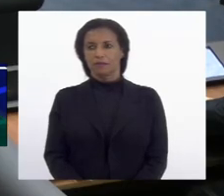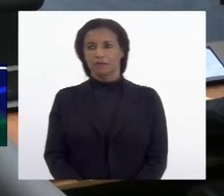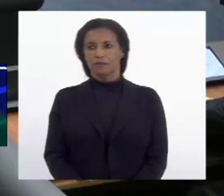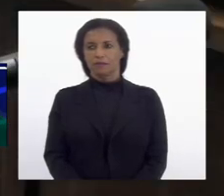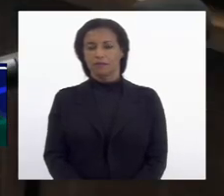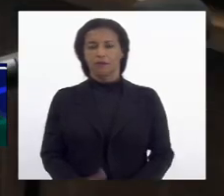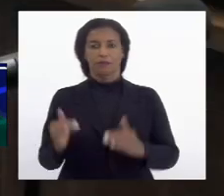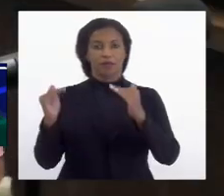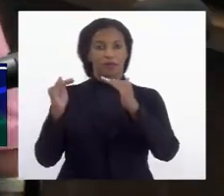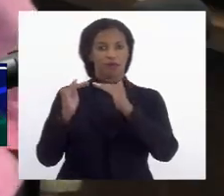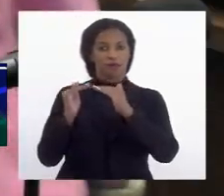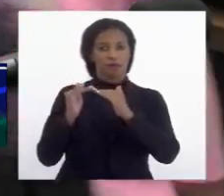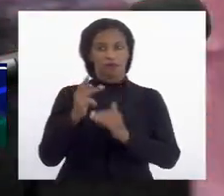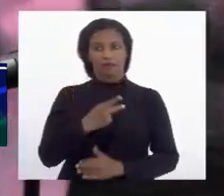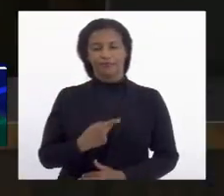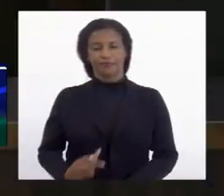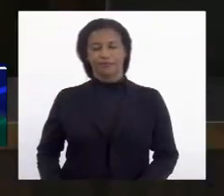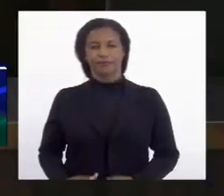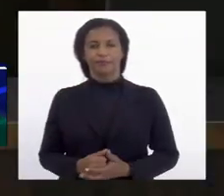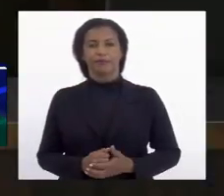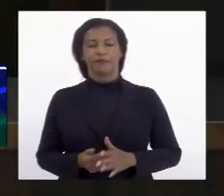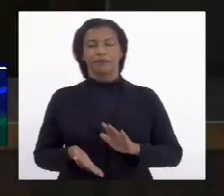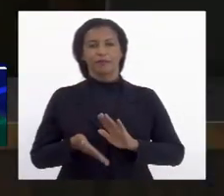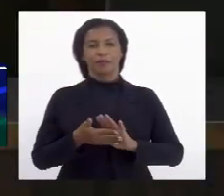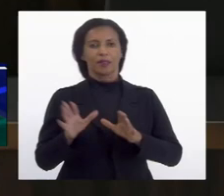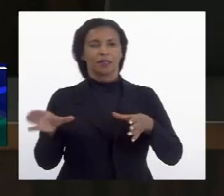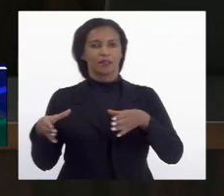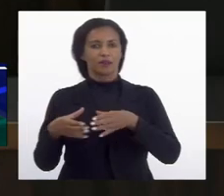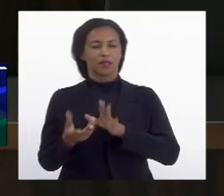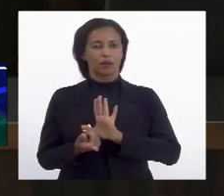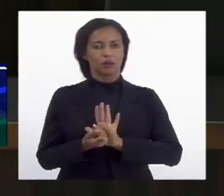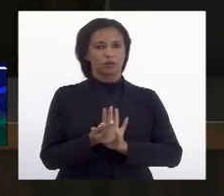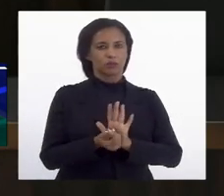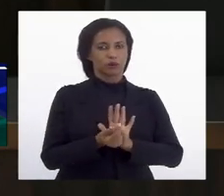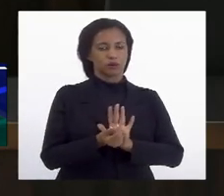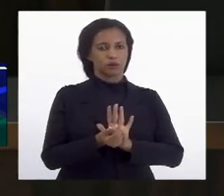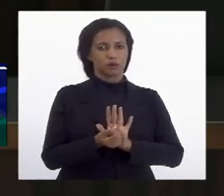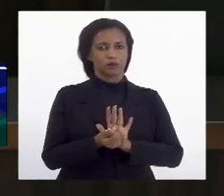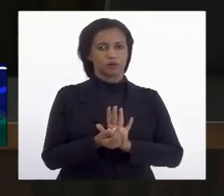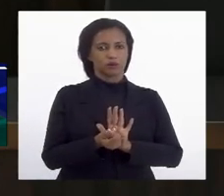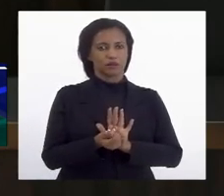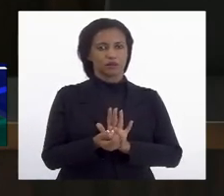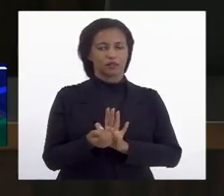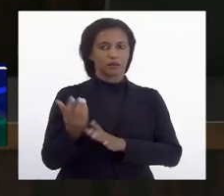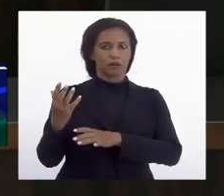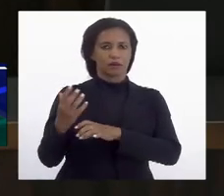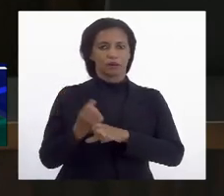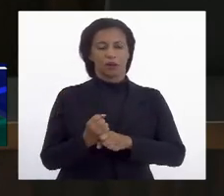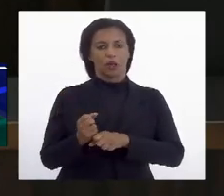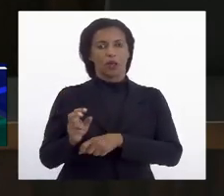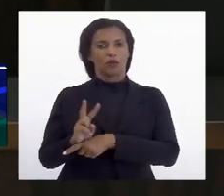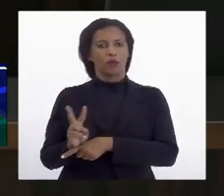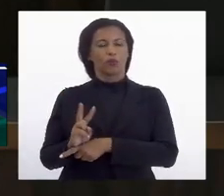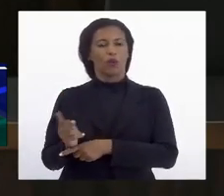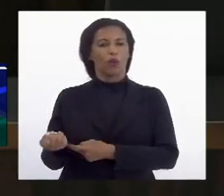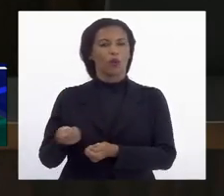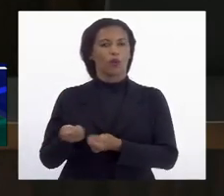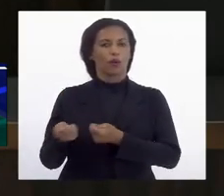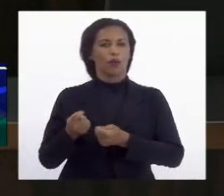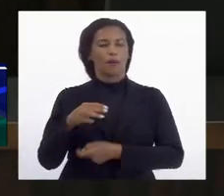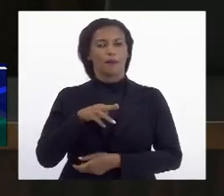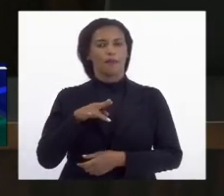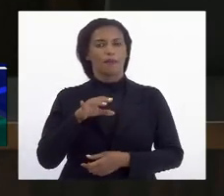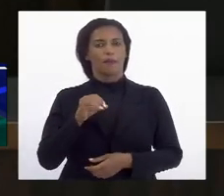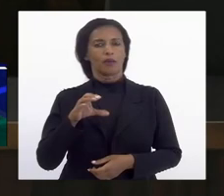favorável presidente para emitir parecer pela Comissão de Orçamento Finanças fiscalização financeira e Controle deputado Márcio